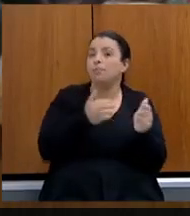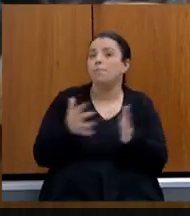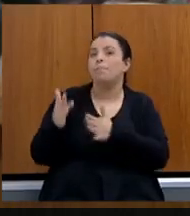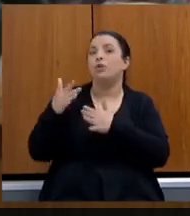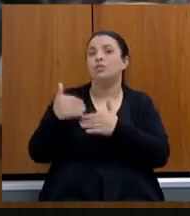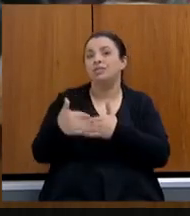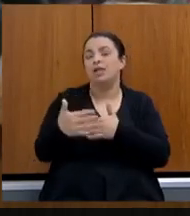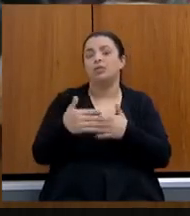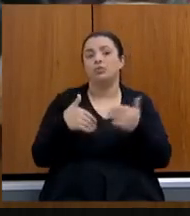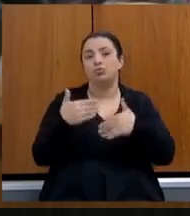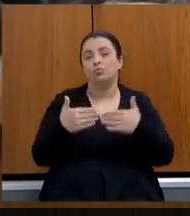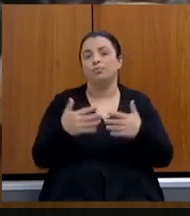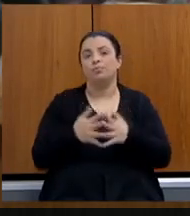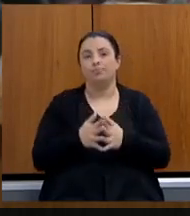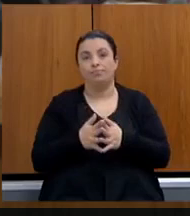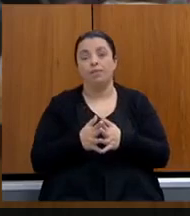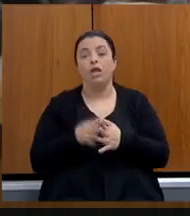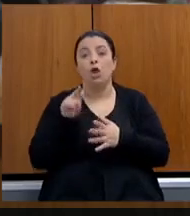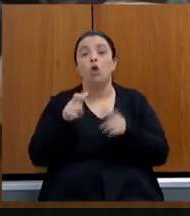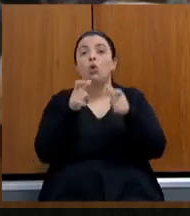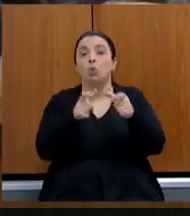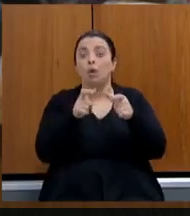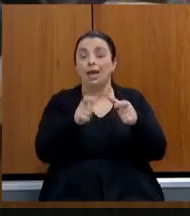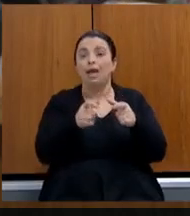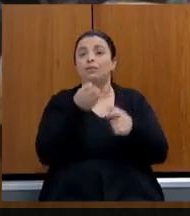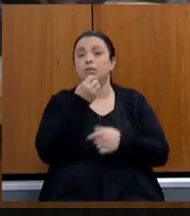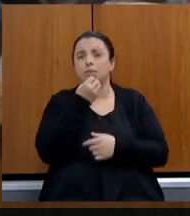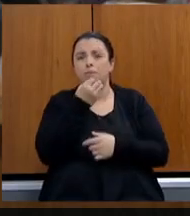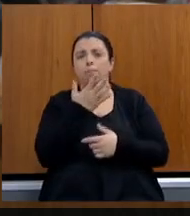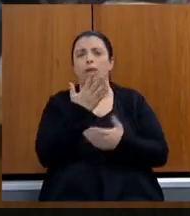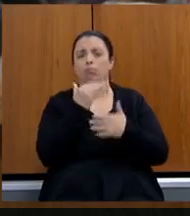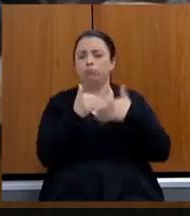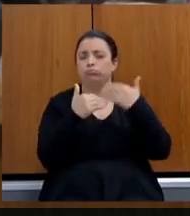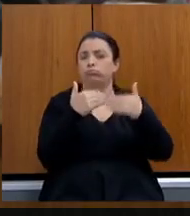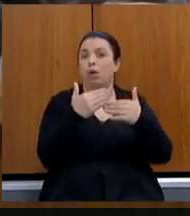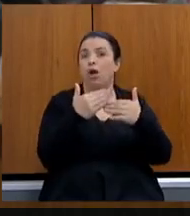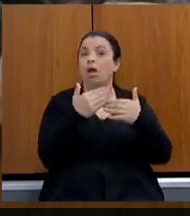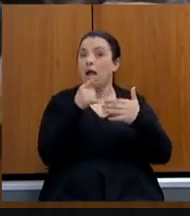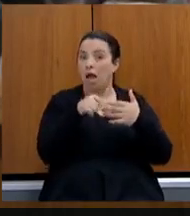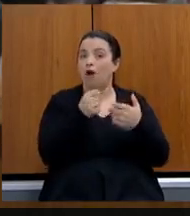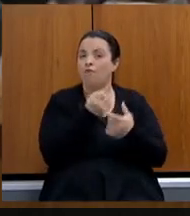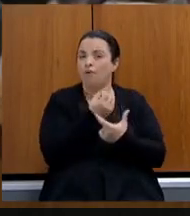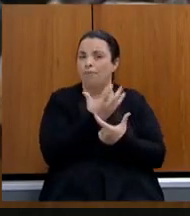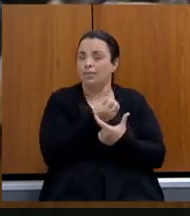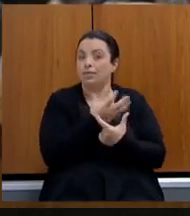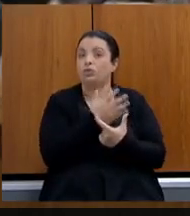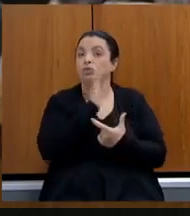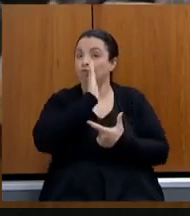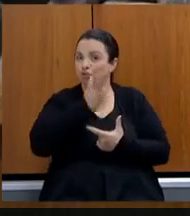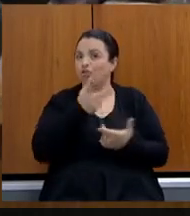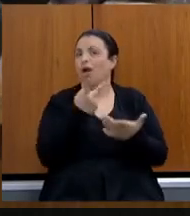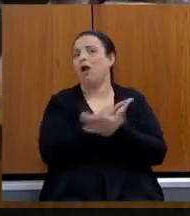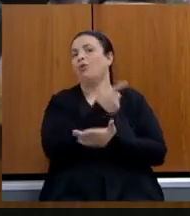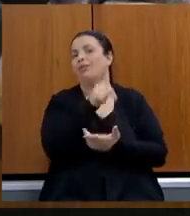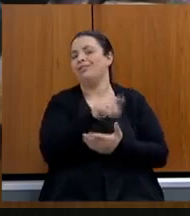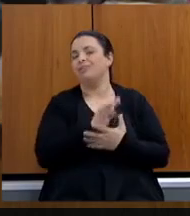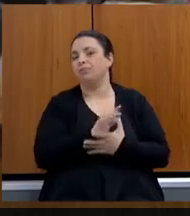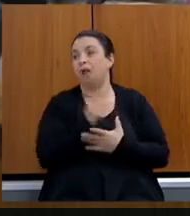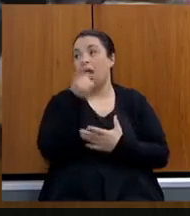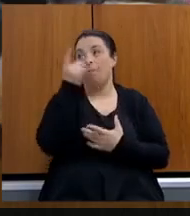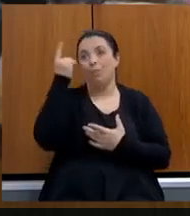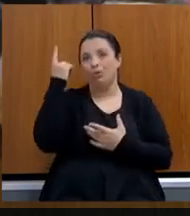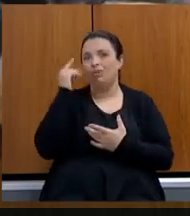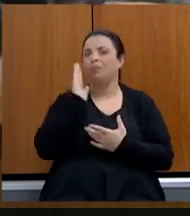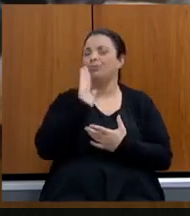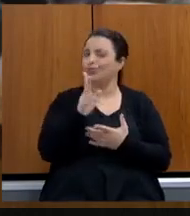lugares que estão estão muito bem sucedidos em relação à política de alfabetização EA realizar nesse processo e há muito tempo